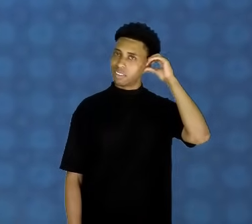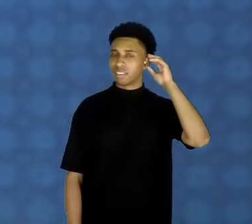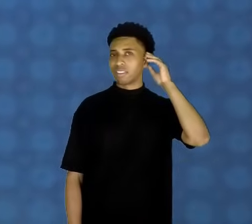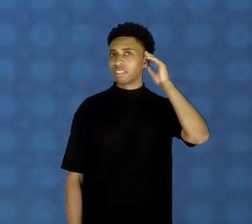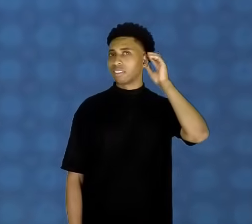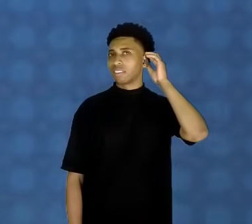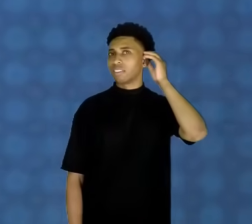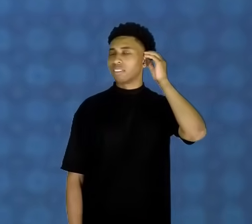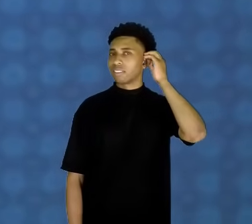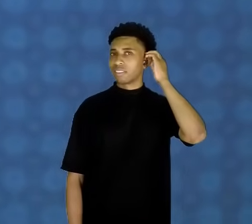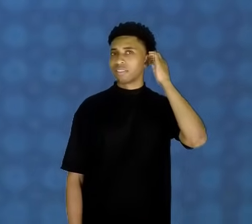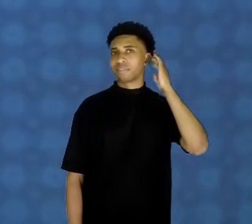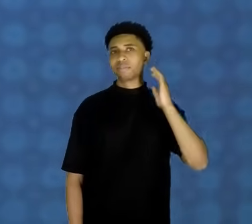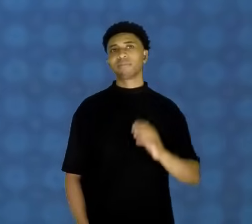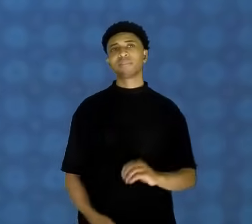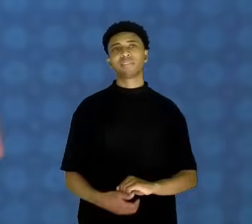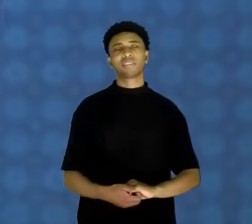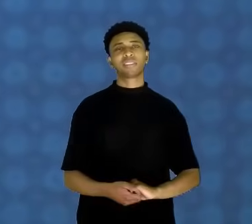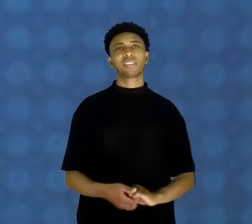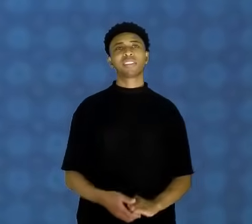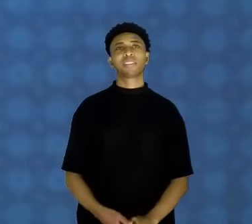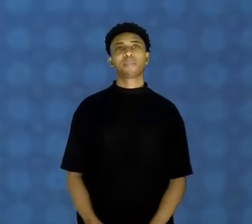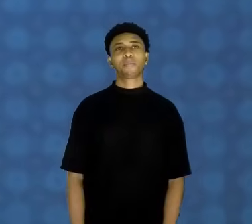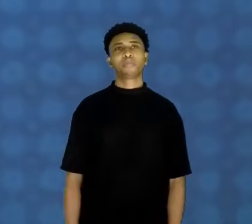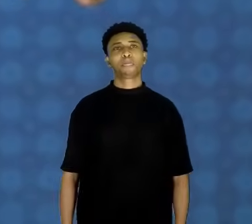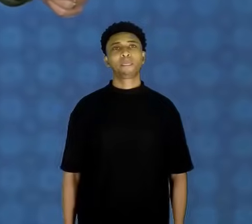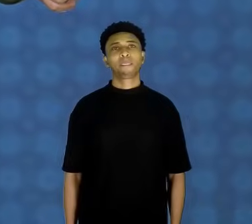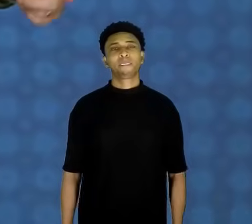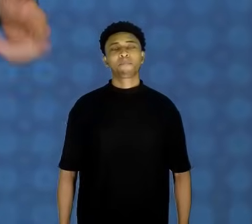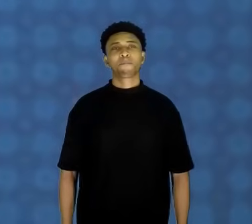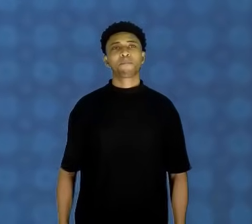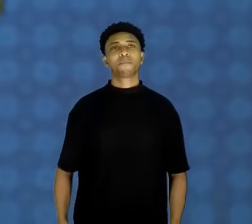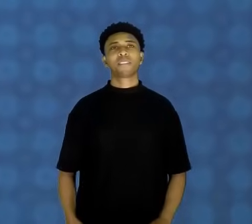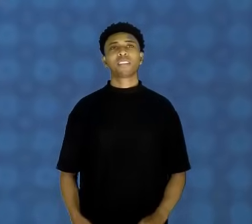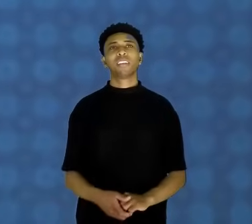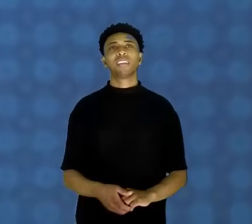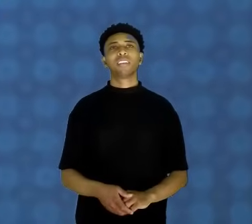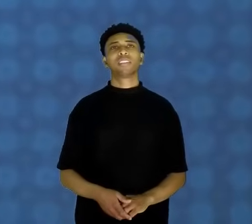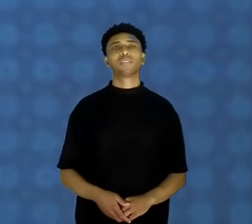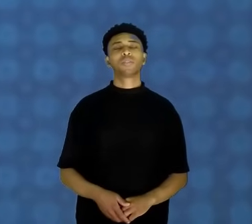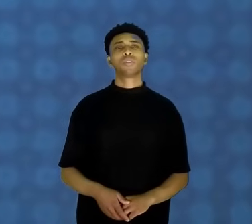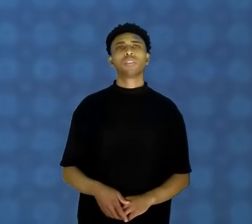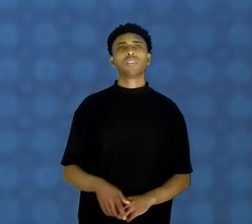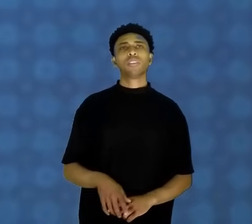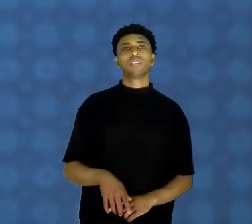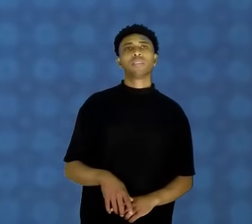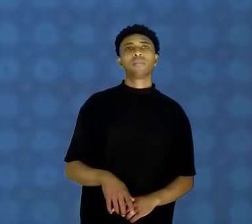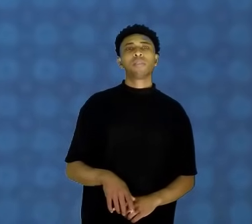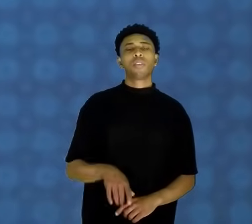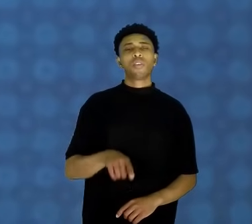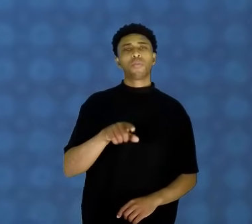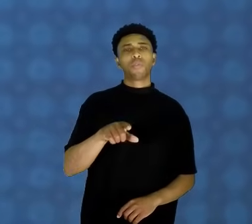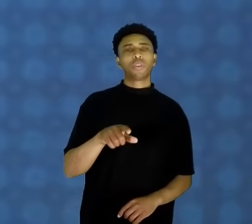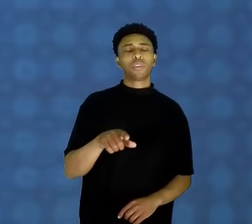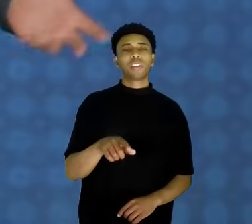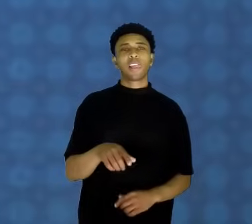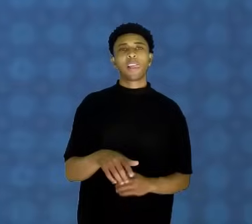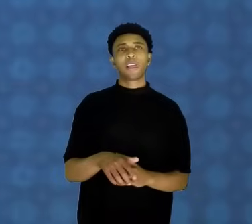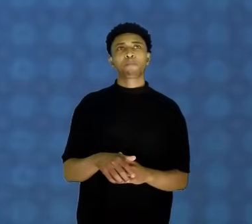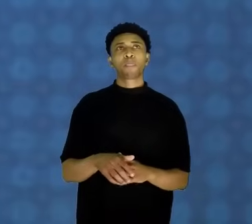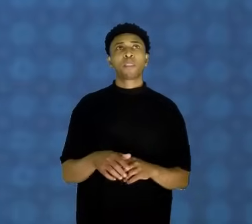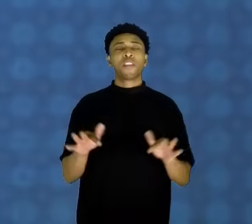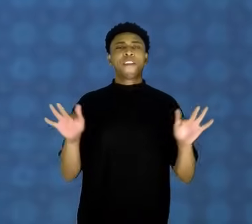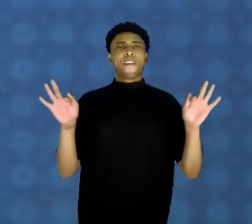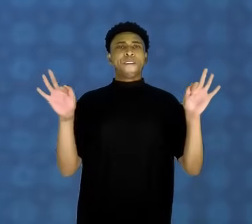tua reputação, é sobre o meu nome, não é o quanto você fica feliz, mas é o quanto eu sou glorificado na tua vida, não